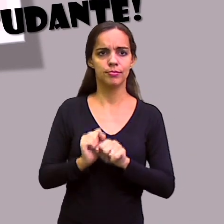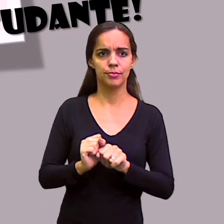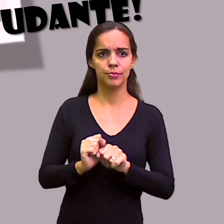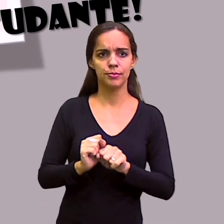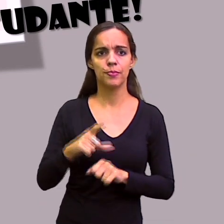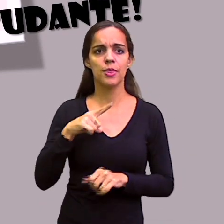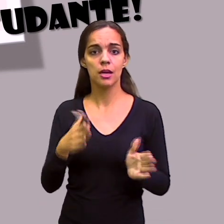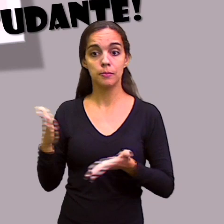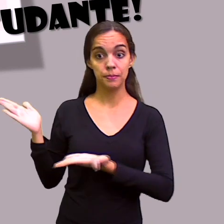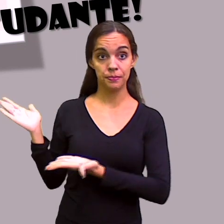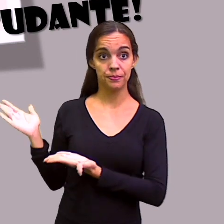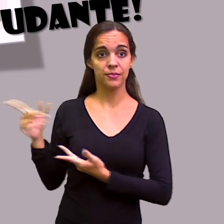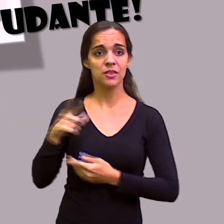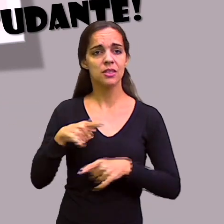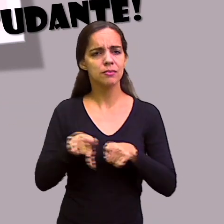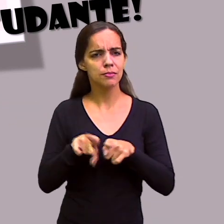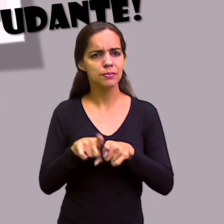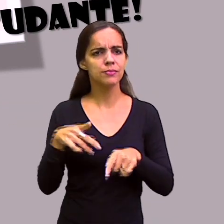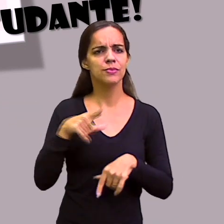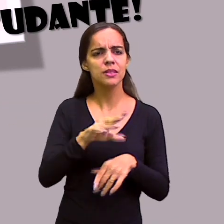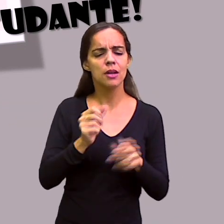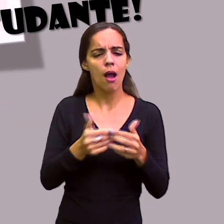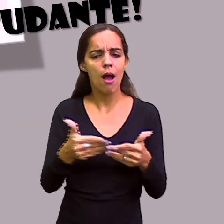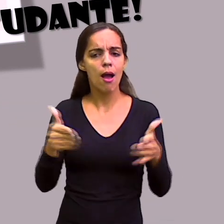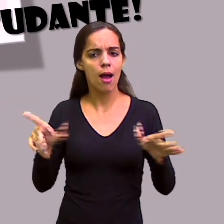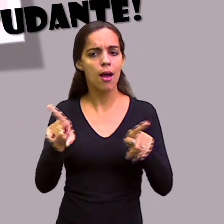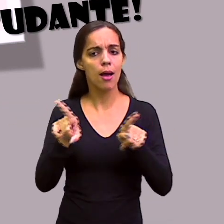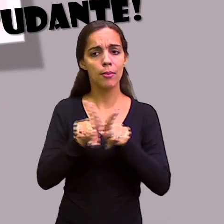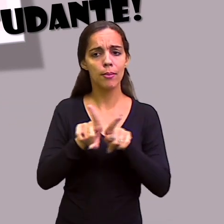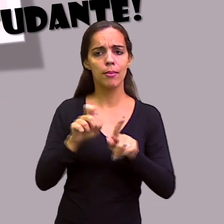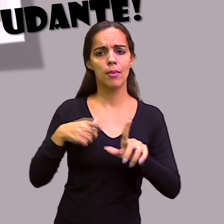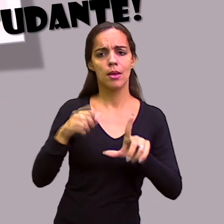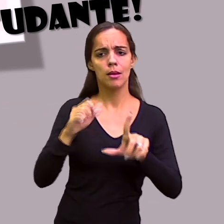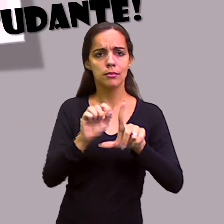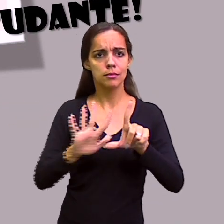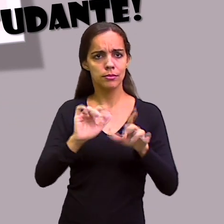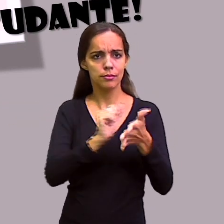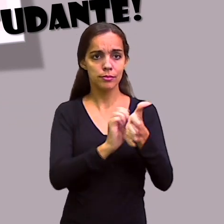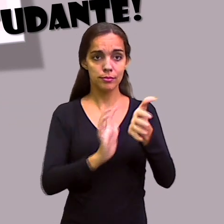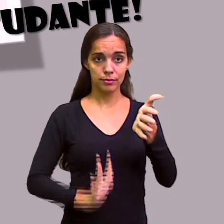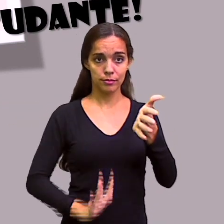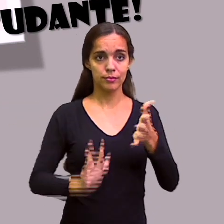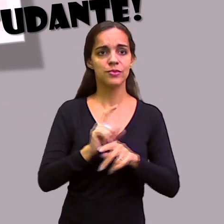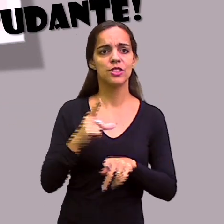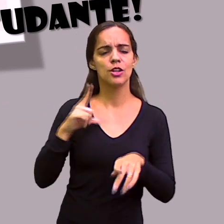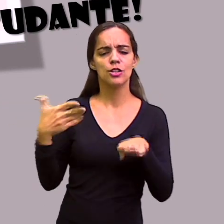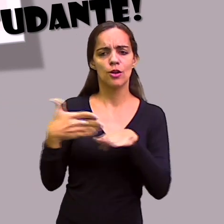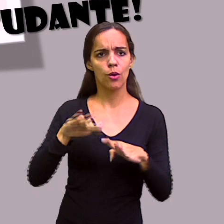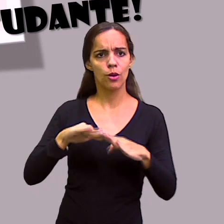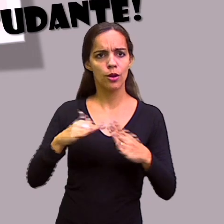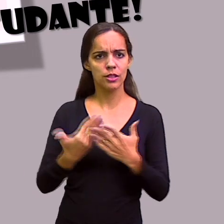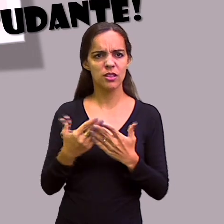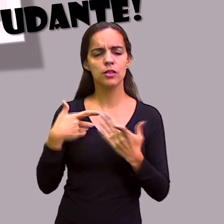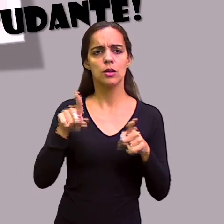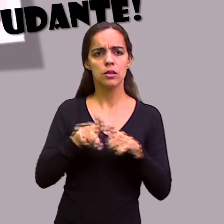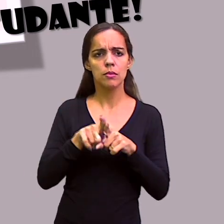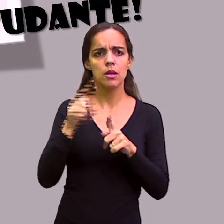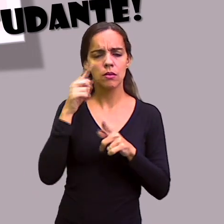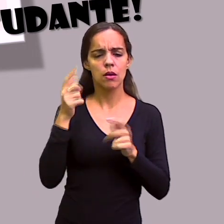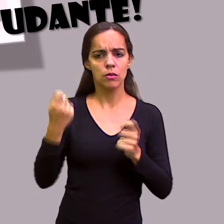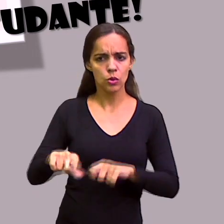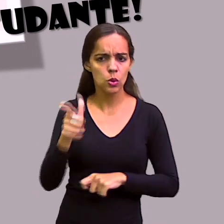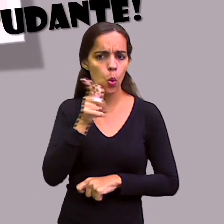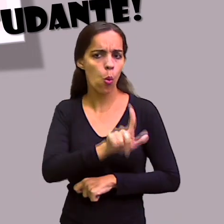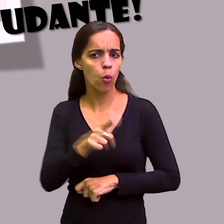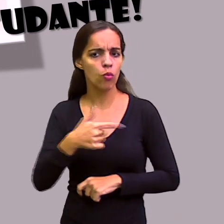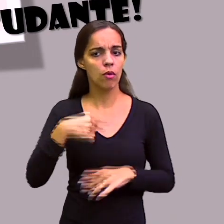no canto. Ela também abre a plataforma de atividades. Gostou da nossa aula de hoje ou gostaria de revisar?